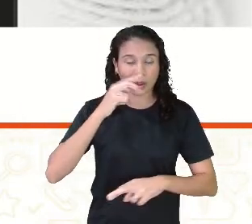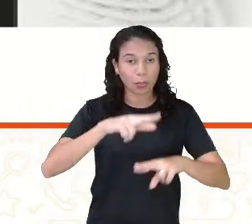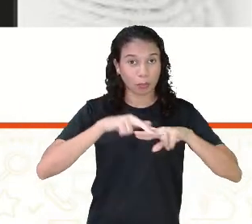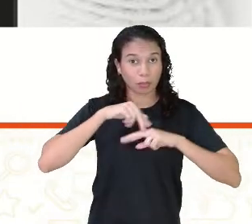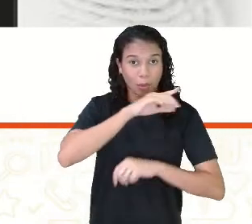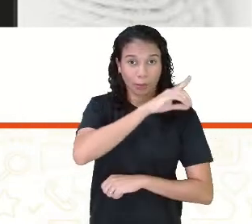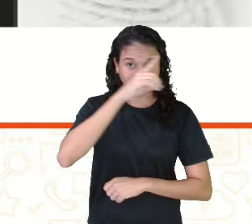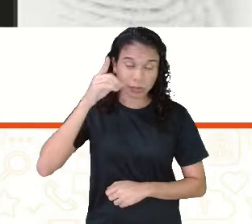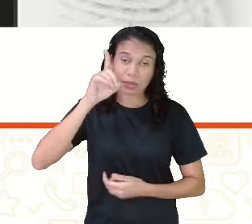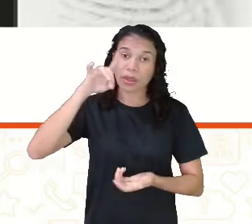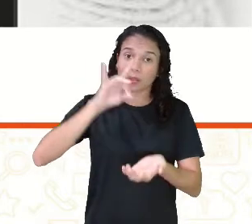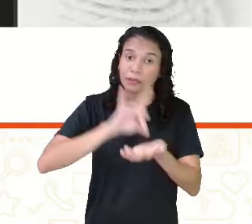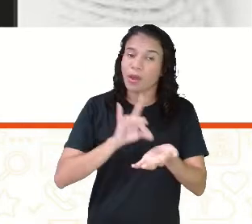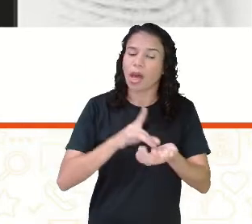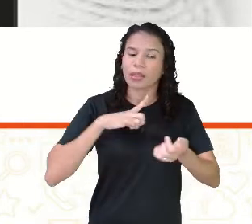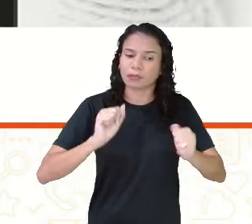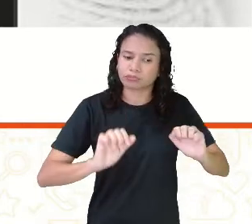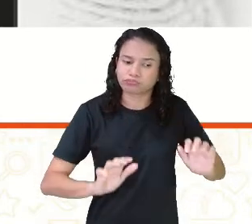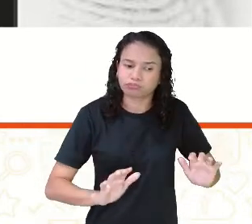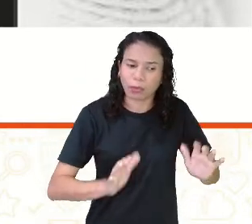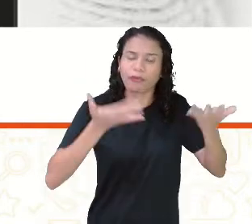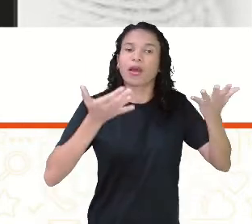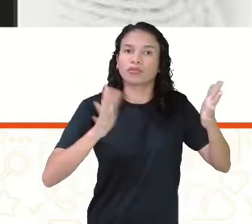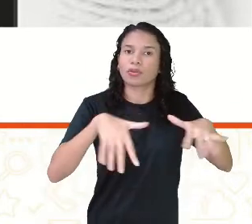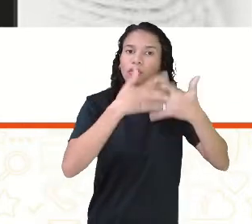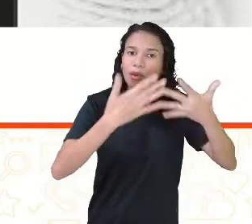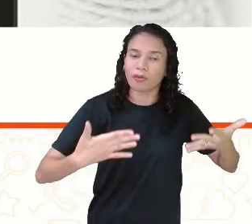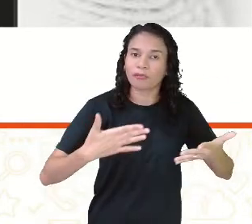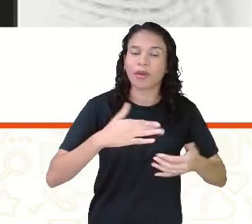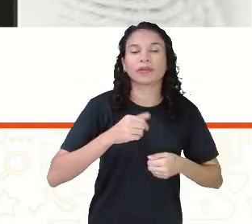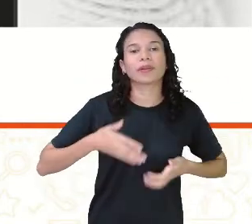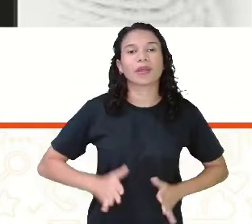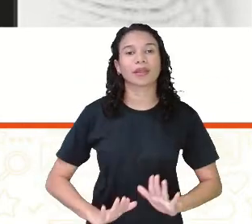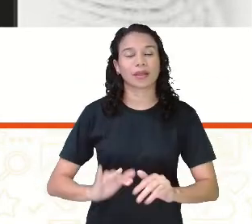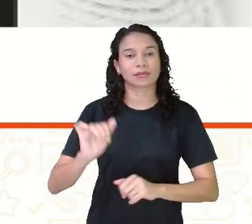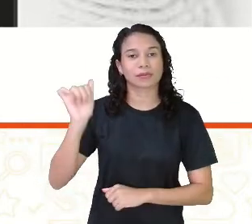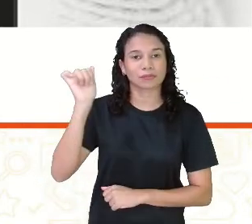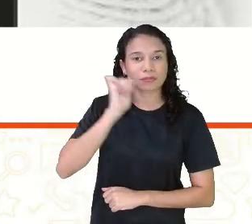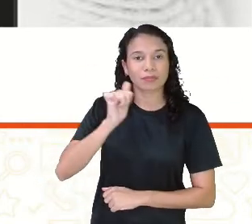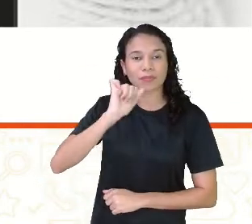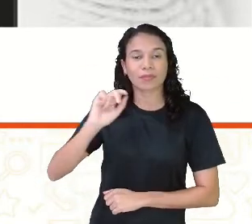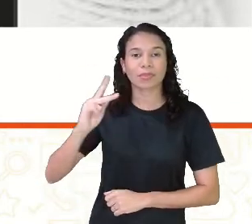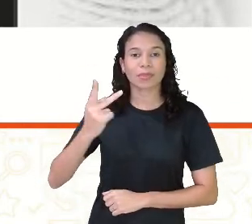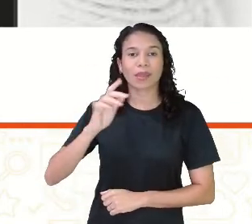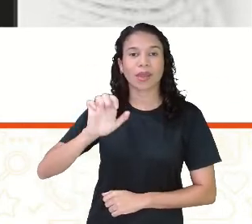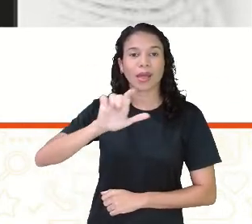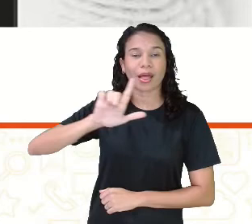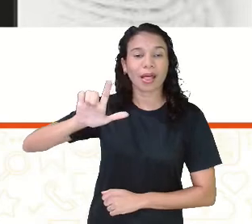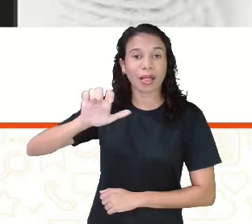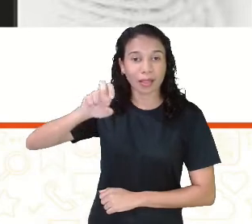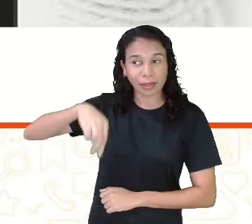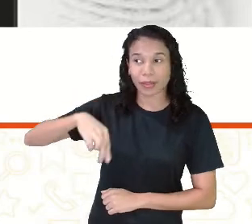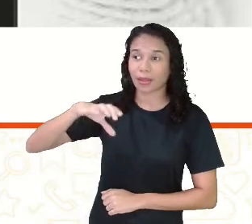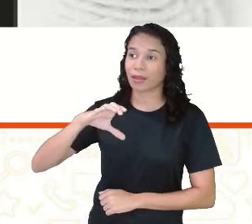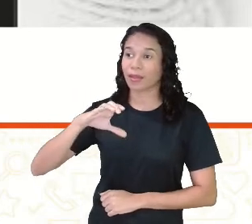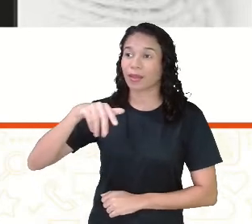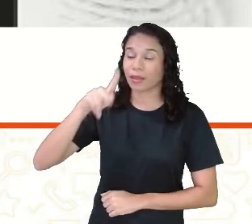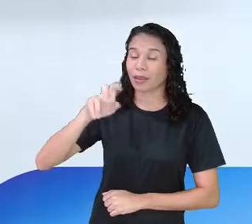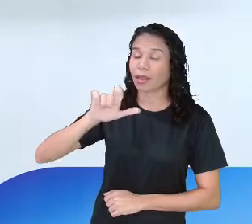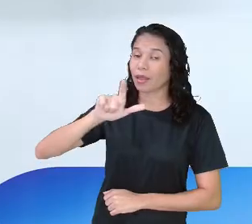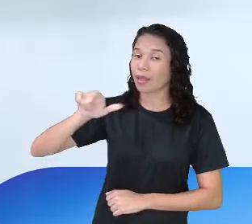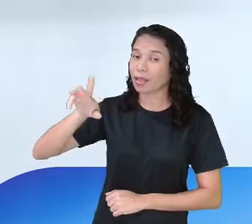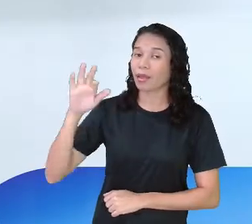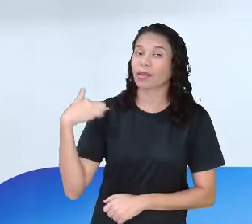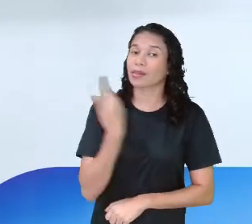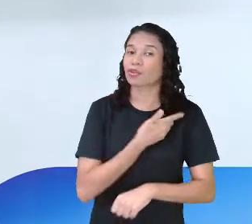essa data ela é comemorada a partir da data de nascimento da escritora Helen Keller. E a gente vai falar um pouquinho sobre ela para